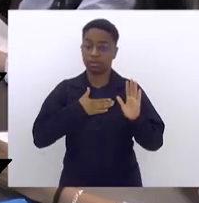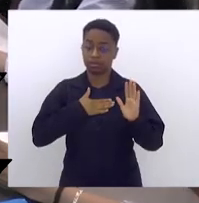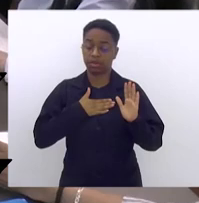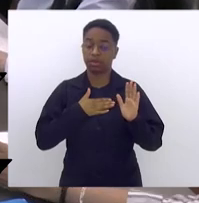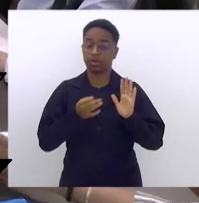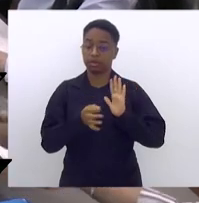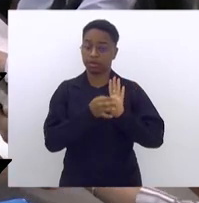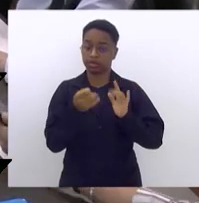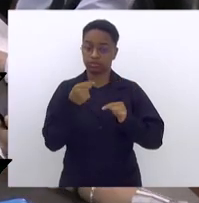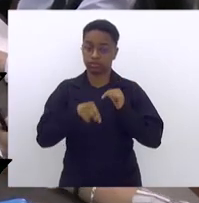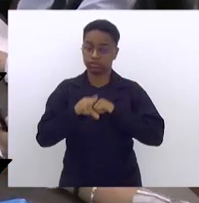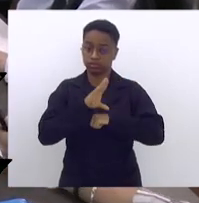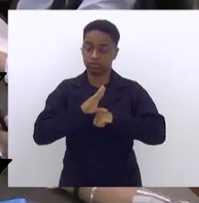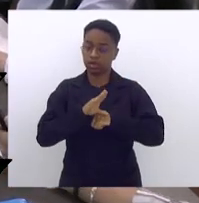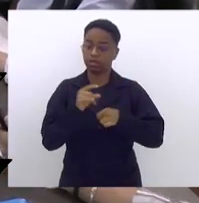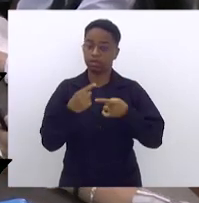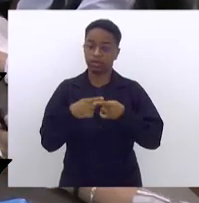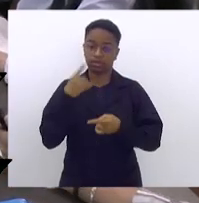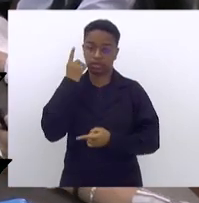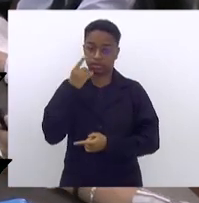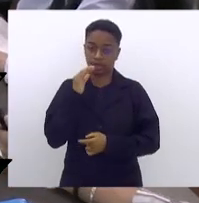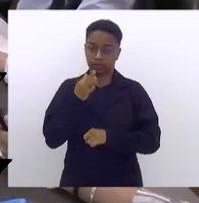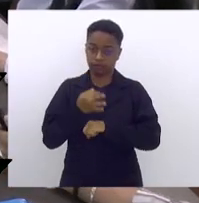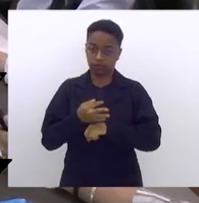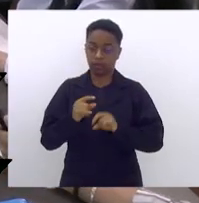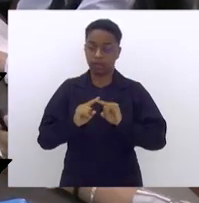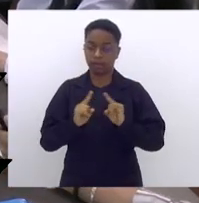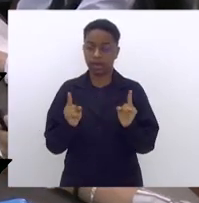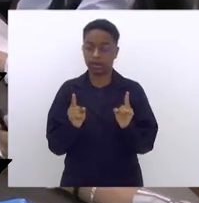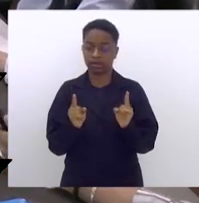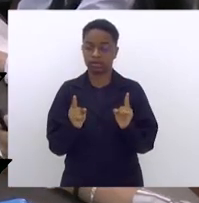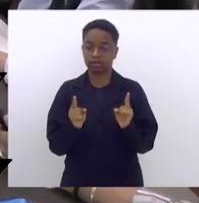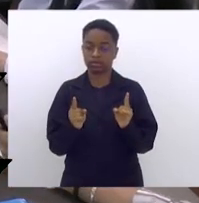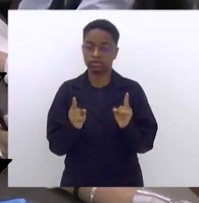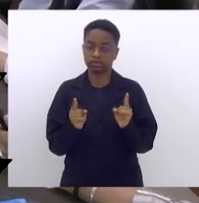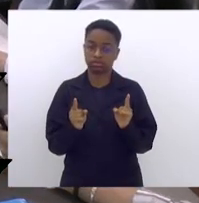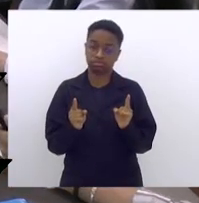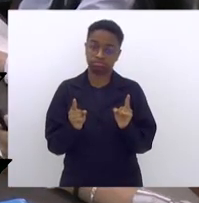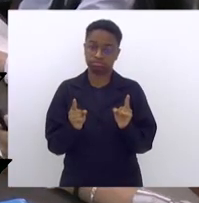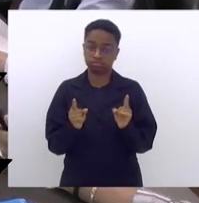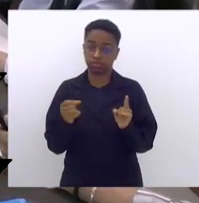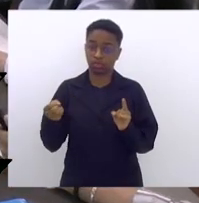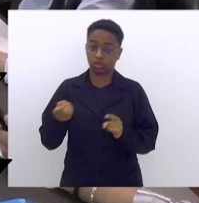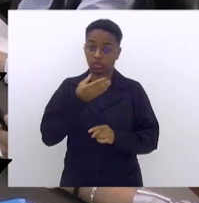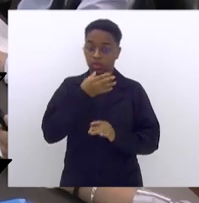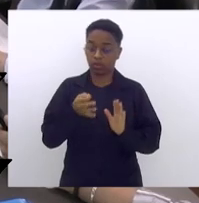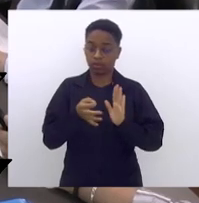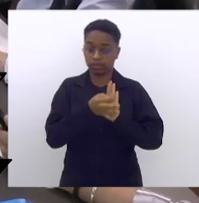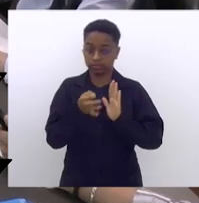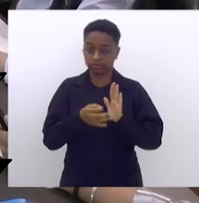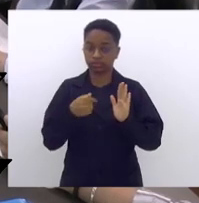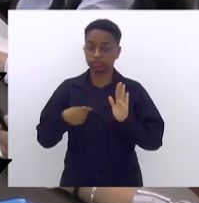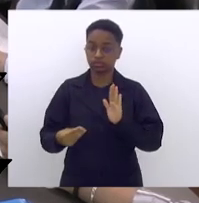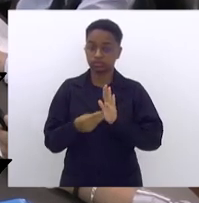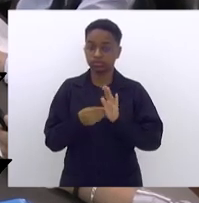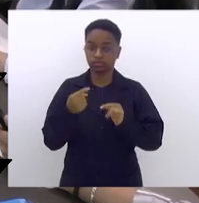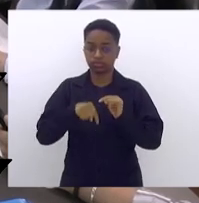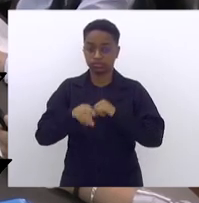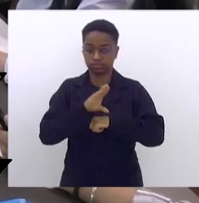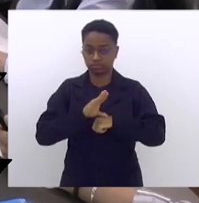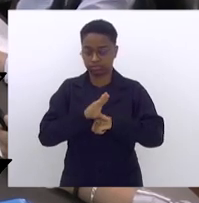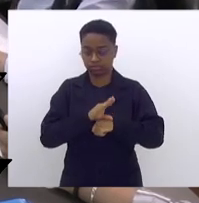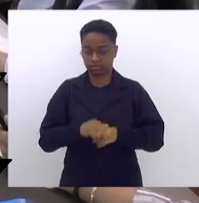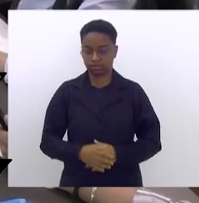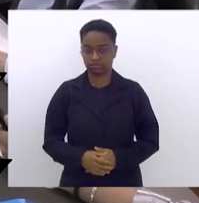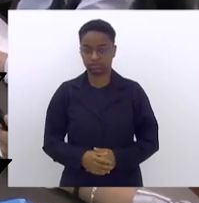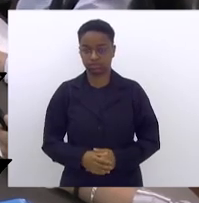inconstitucionalidade, porque o deputado Cozzolino não está aqui, mas então, como novo parecerista, dou o parecer pela